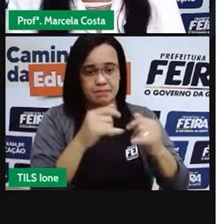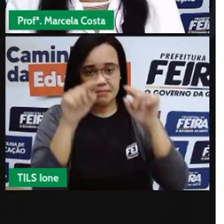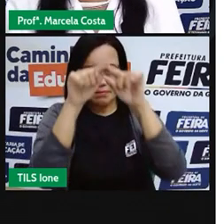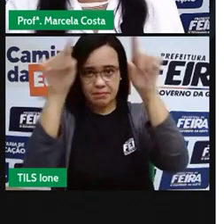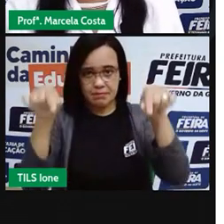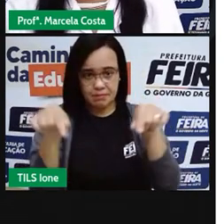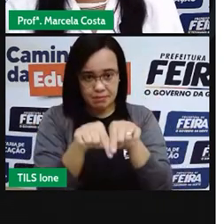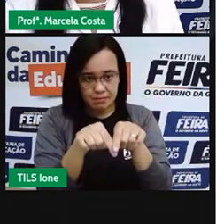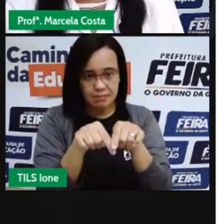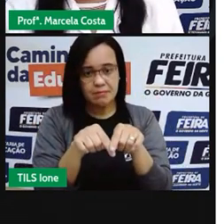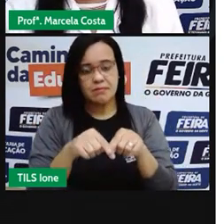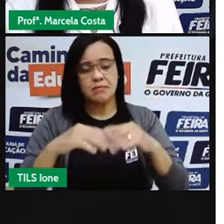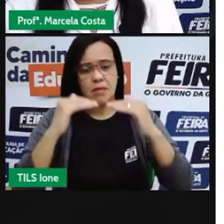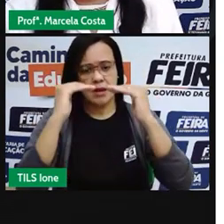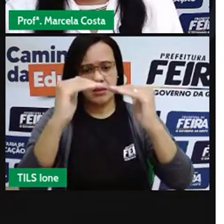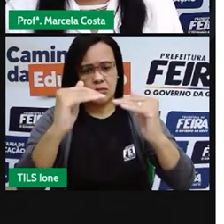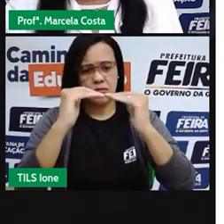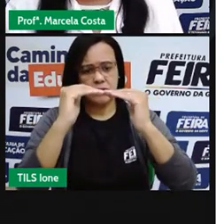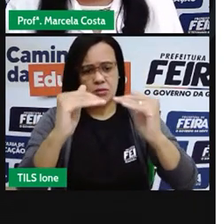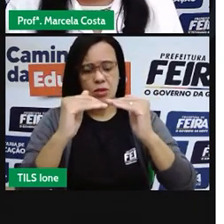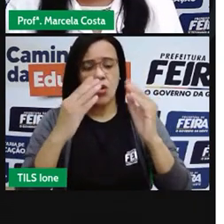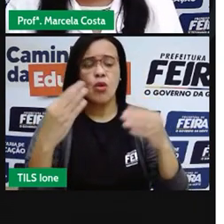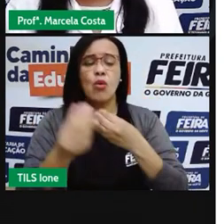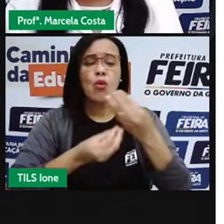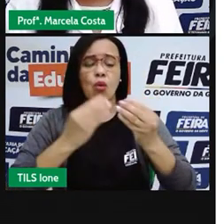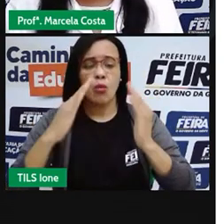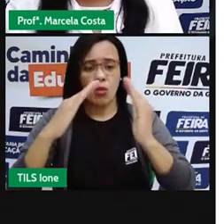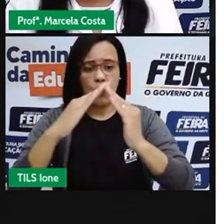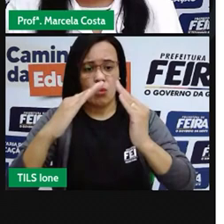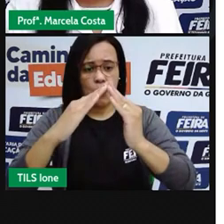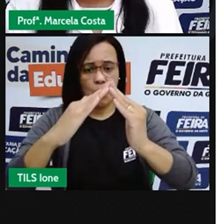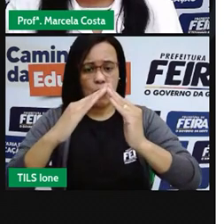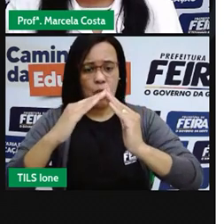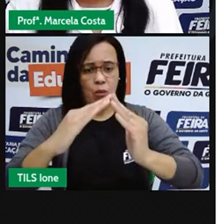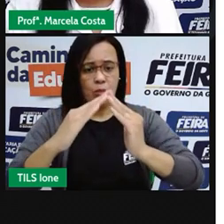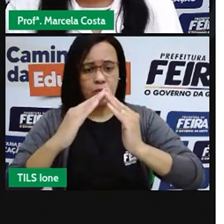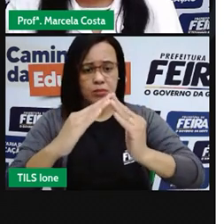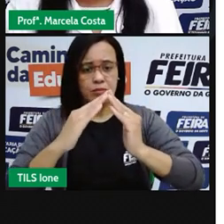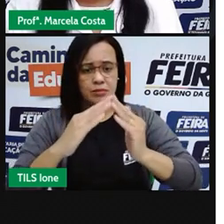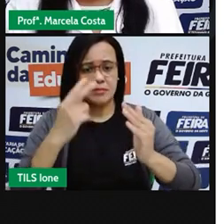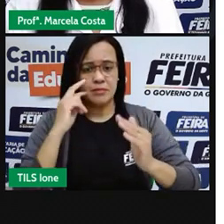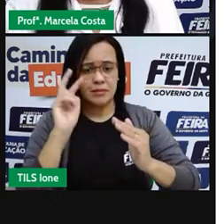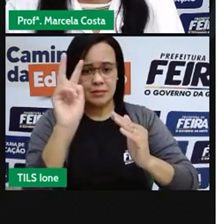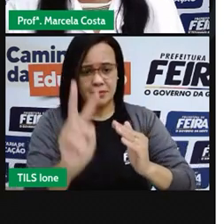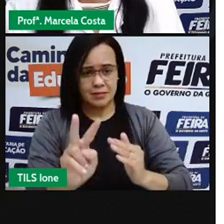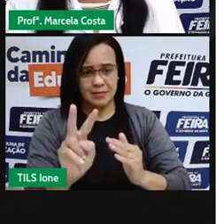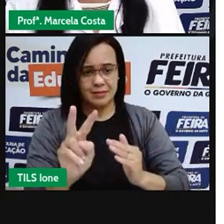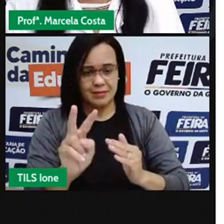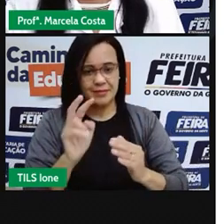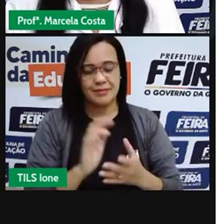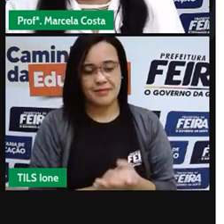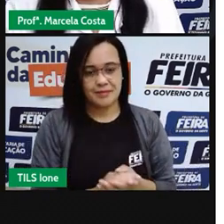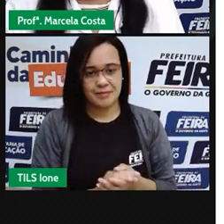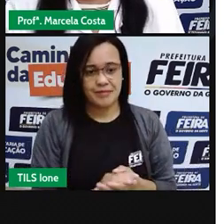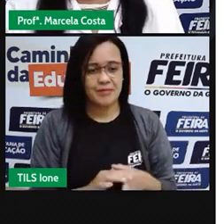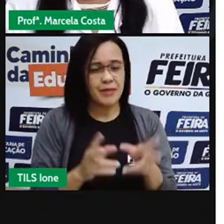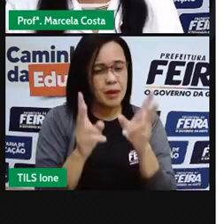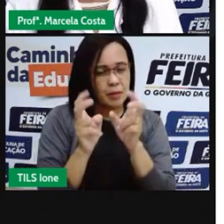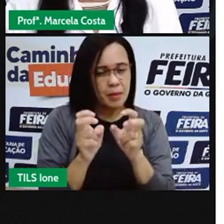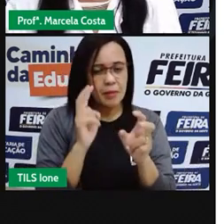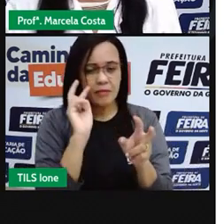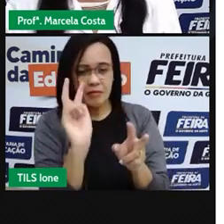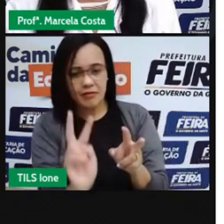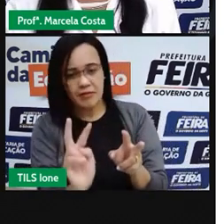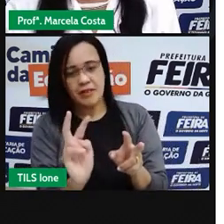E o formato do telhado? Como é esse telhado? A gente observa que